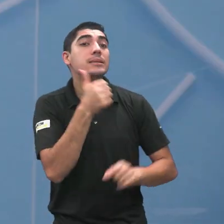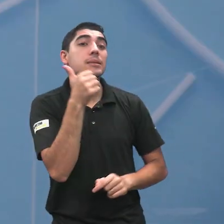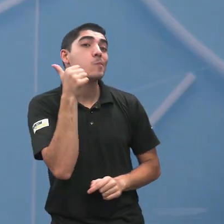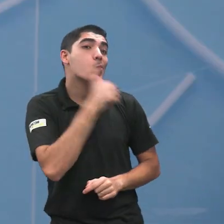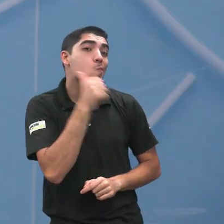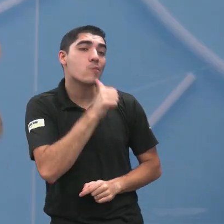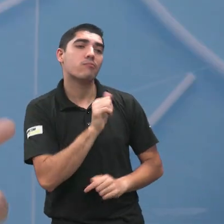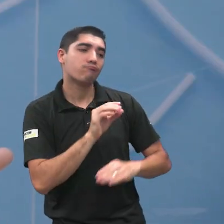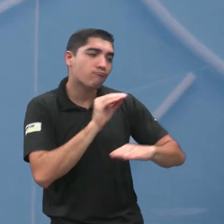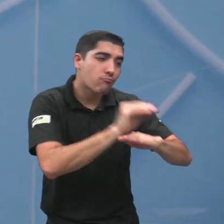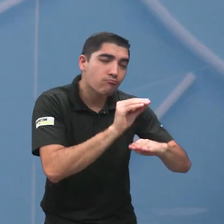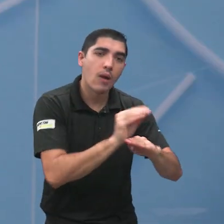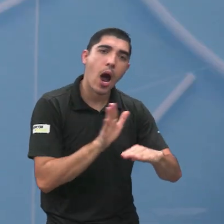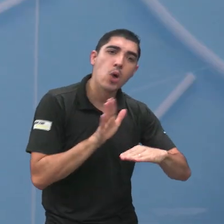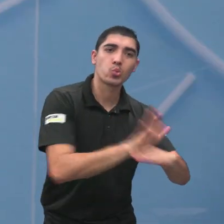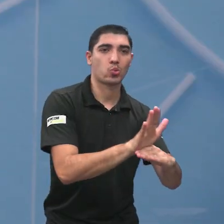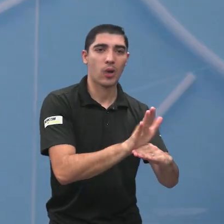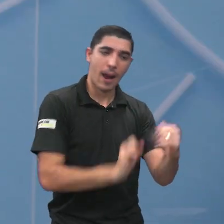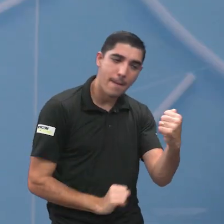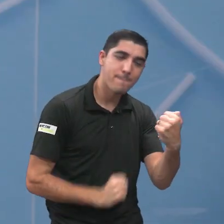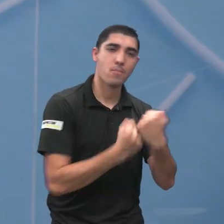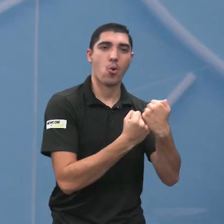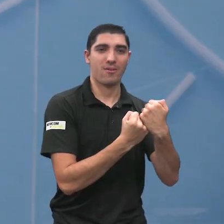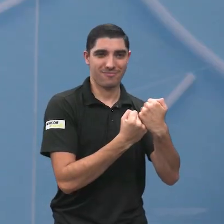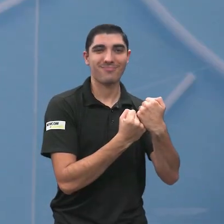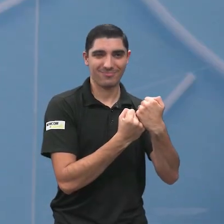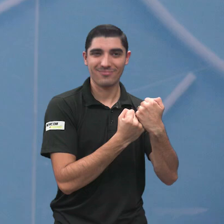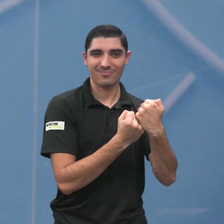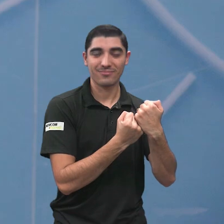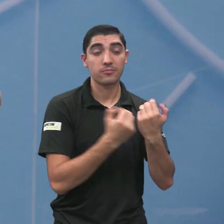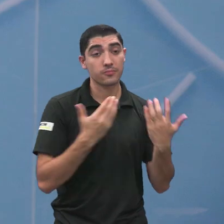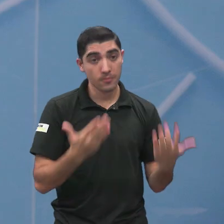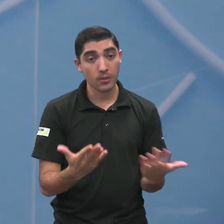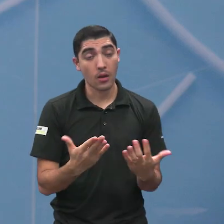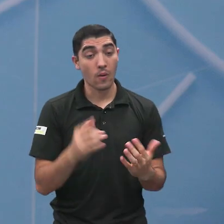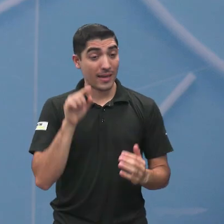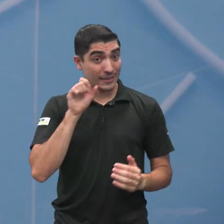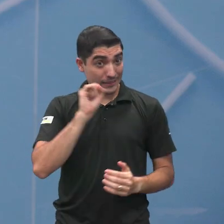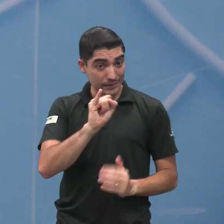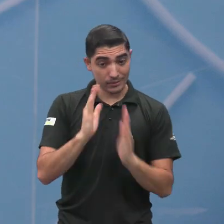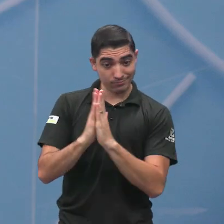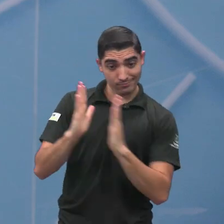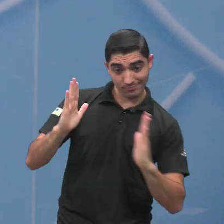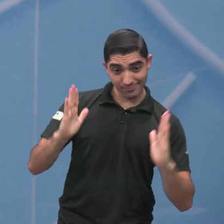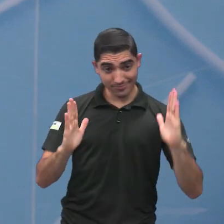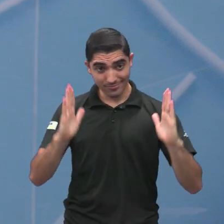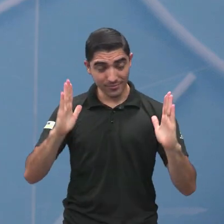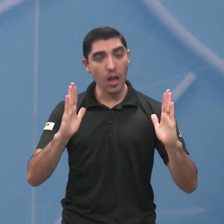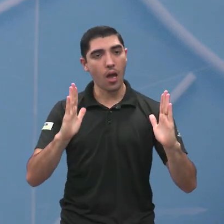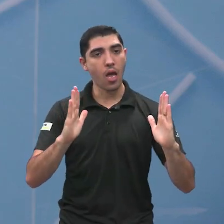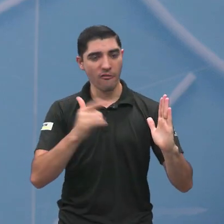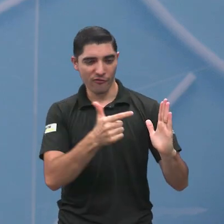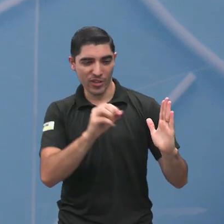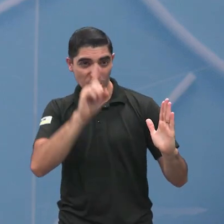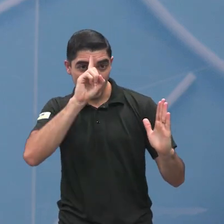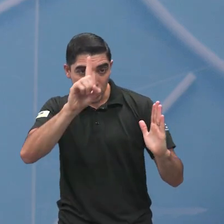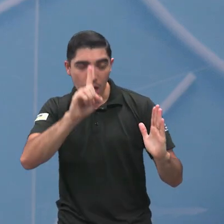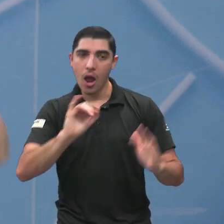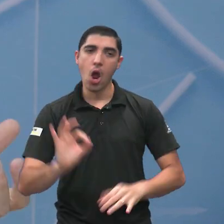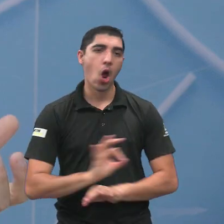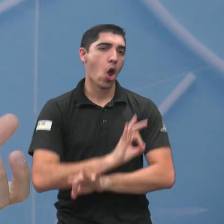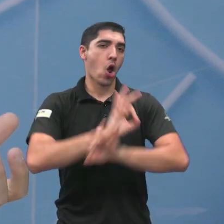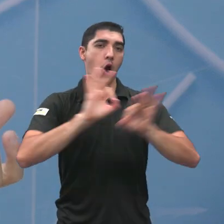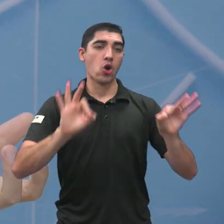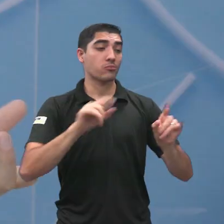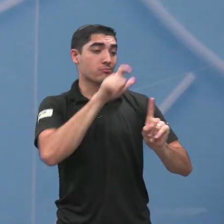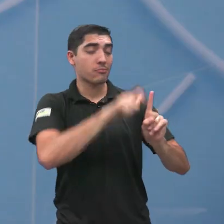no sentido de dar suporte. Sim. Então, a licença ela vai favorecer para que o pai consiga dar esse suporte para a criança e